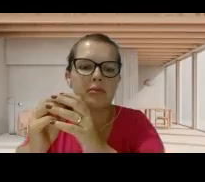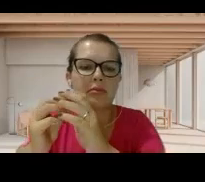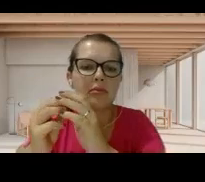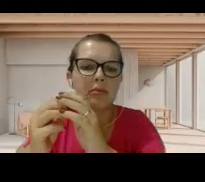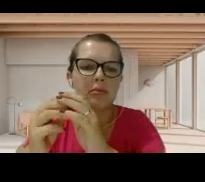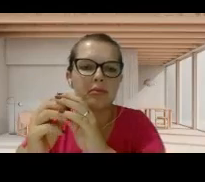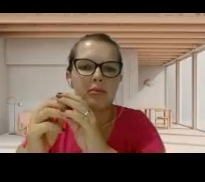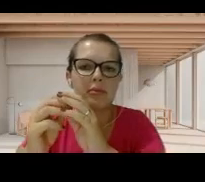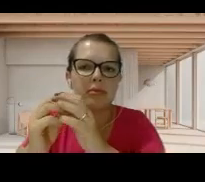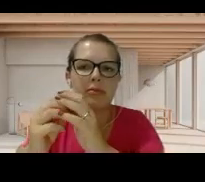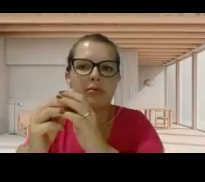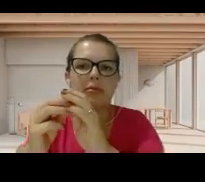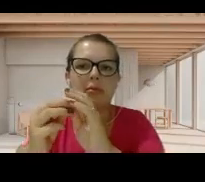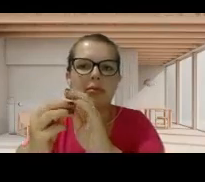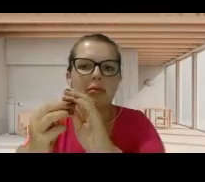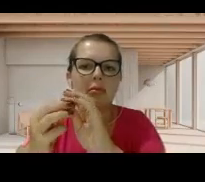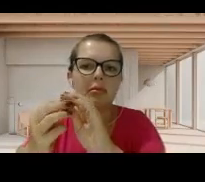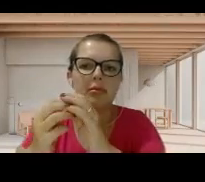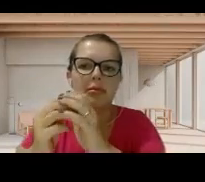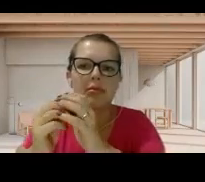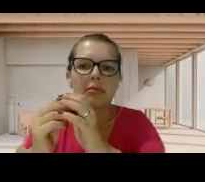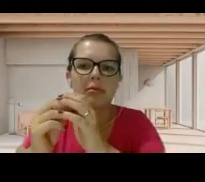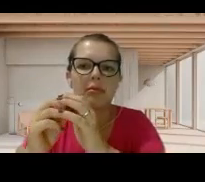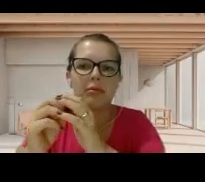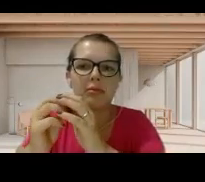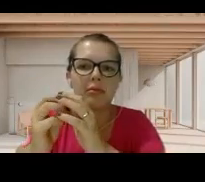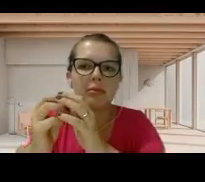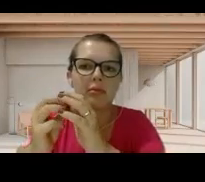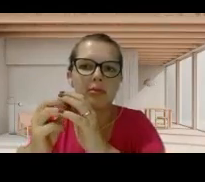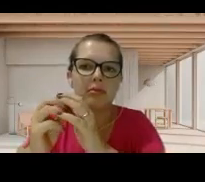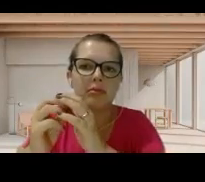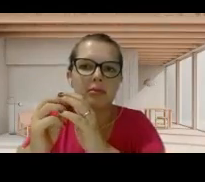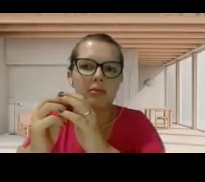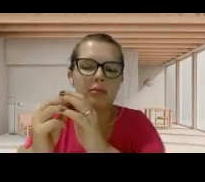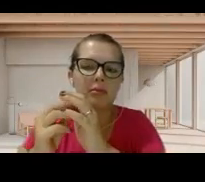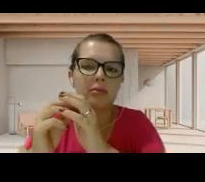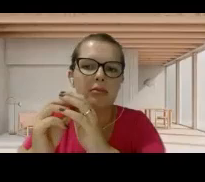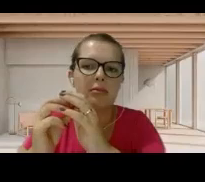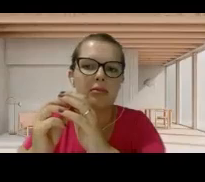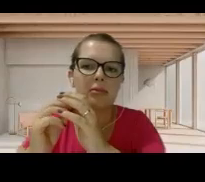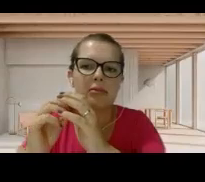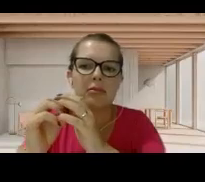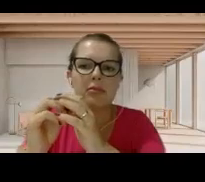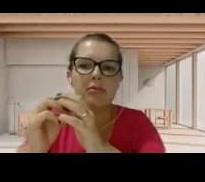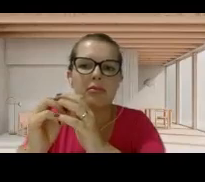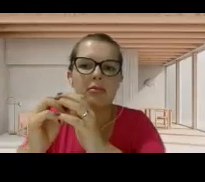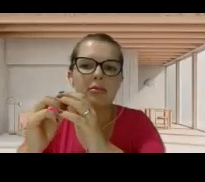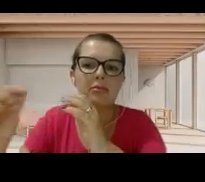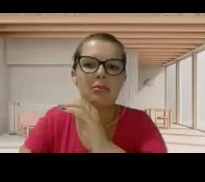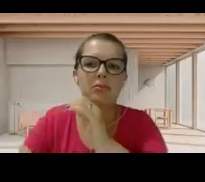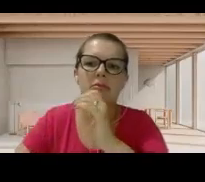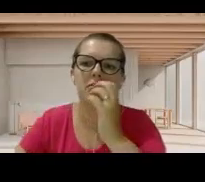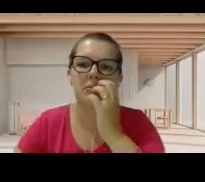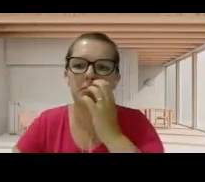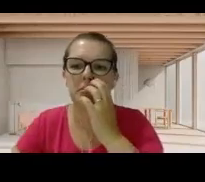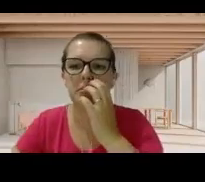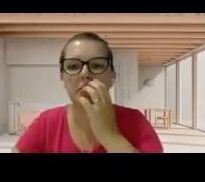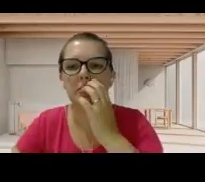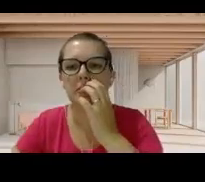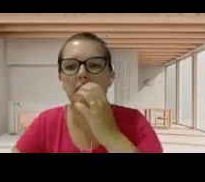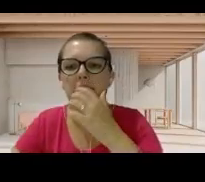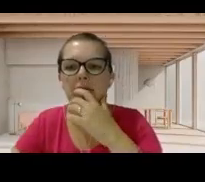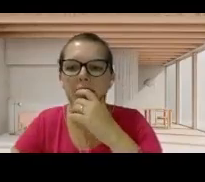Além disso, como a menina falou, tem inspeção periódica de barragem, tem monitoramento de fissura, recálculo,